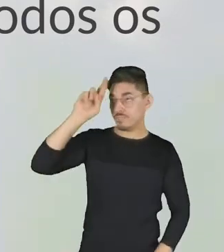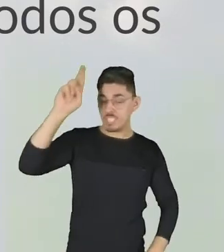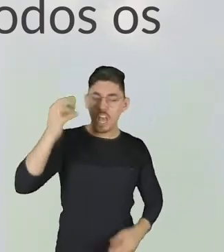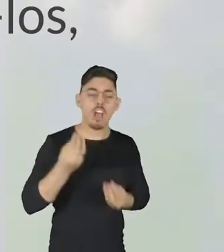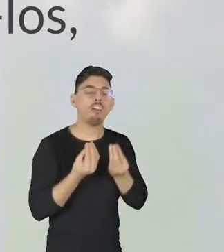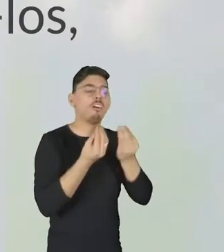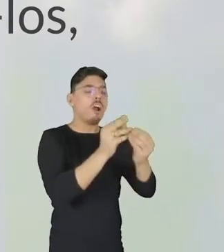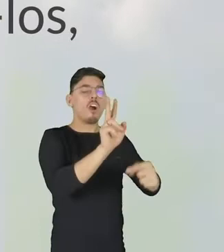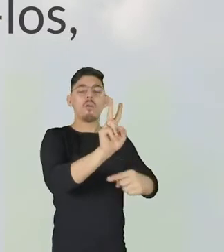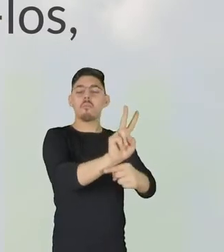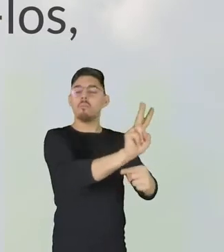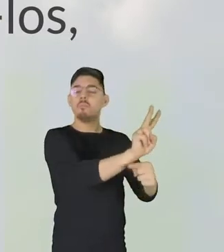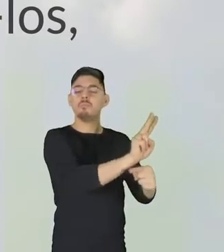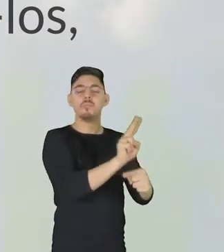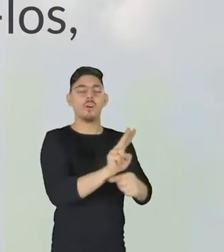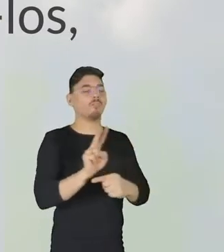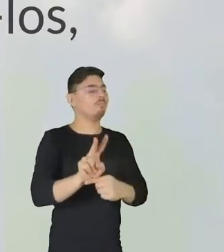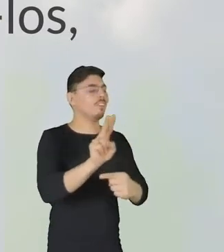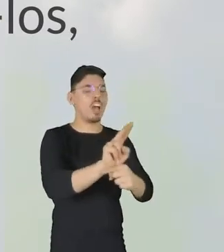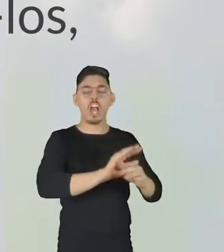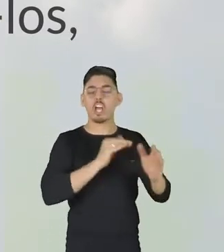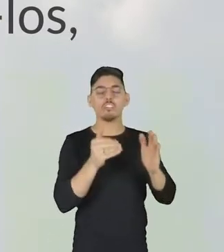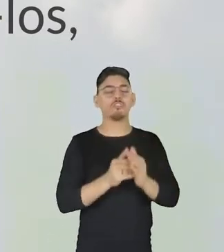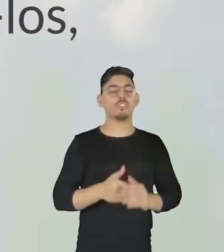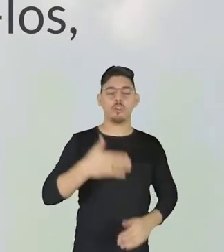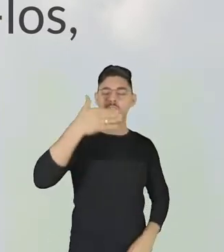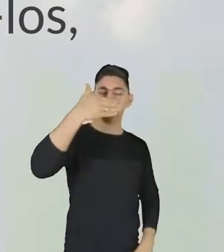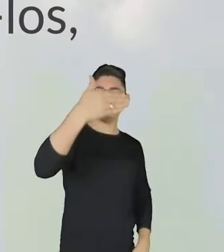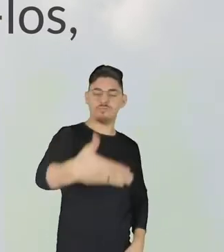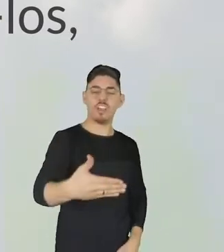descanso de todos os lados, como tinha jurado aos seus